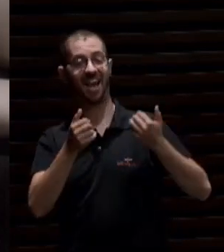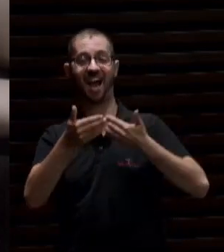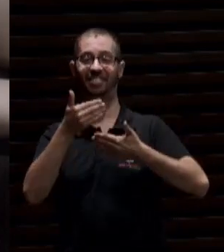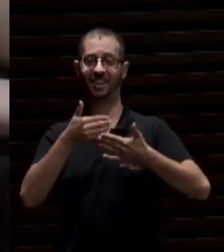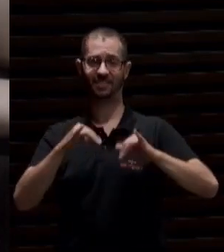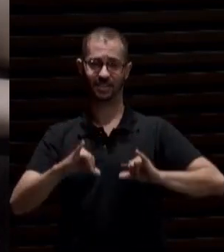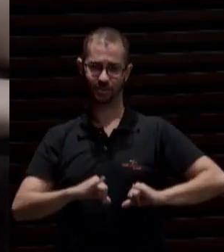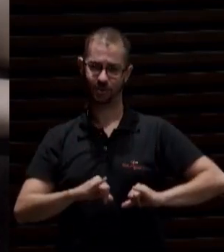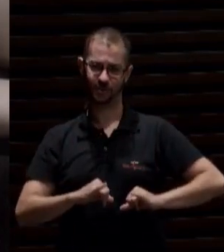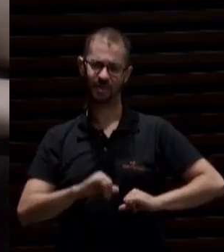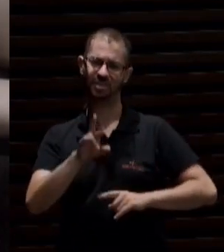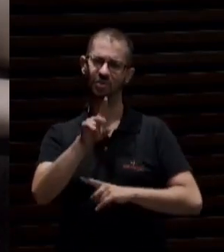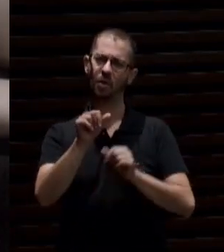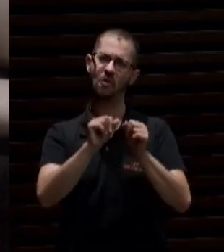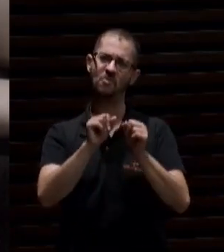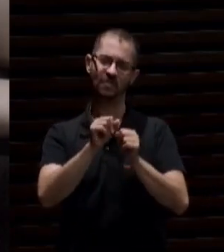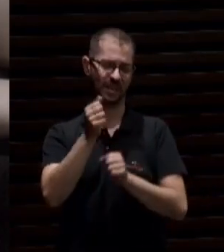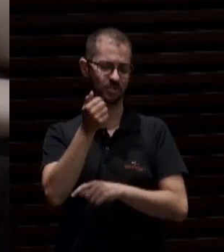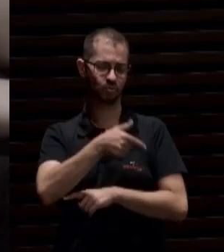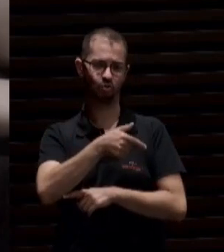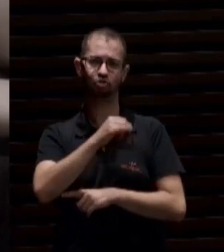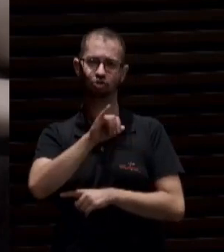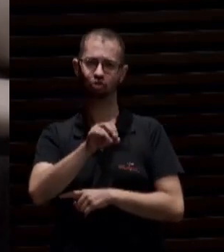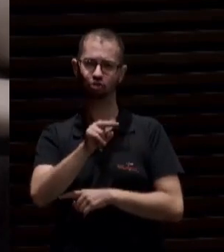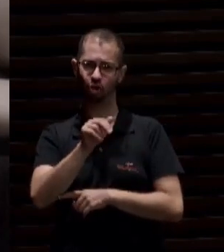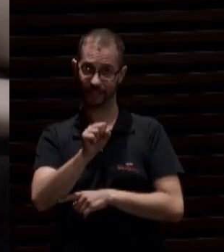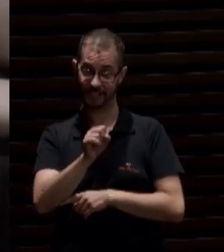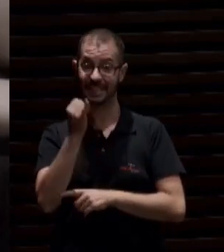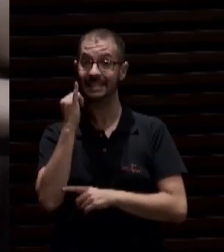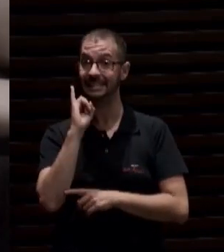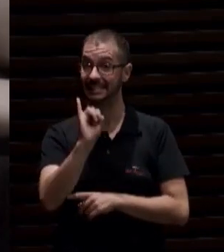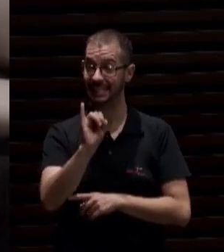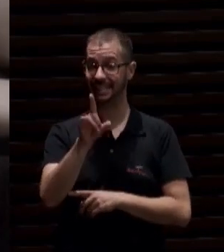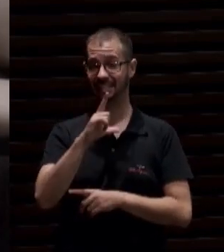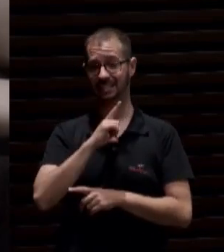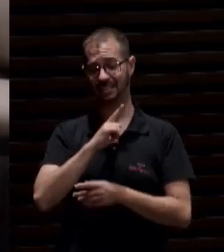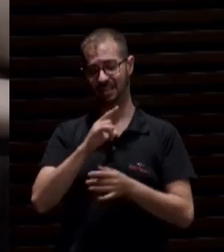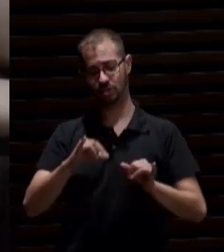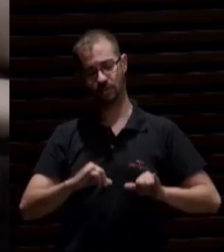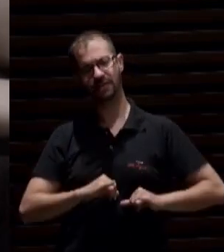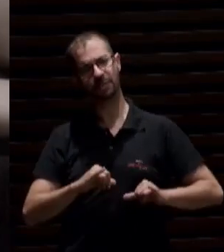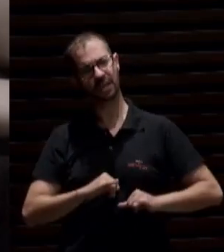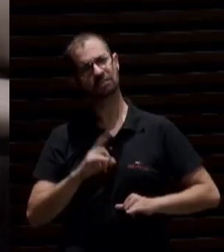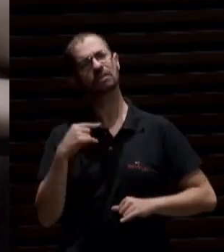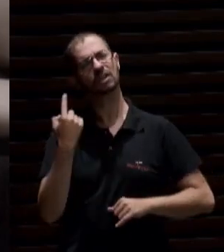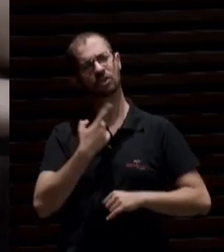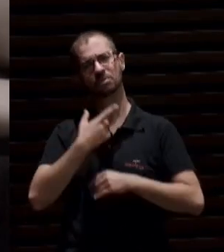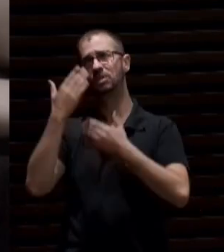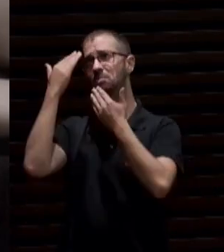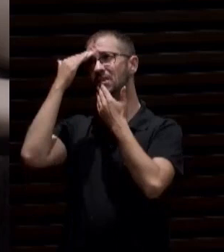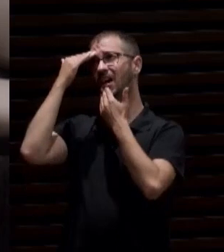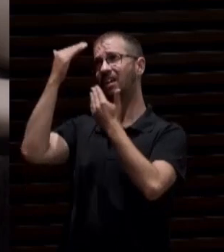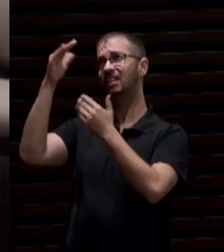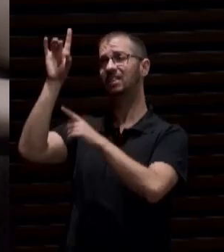com Jonas. Então, quando passardes por sofrimento, que nós sejamos agradecidos ao Senhor, porque